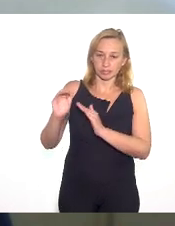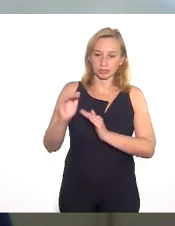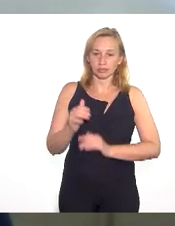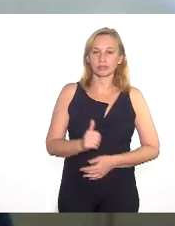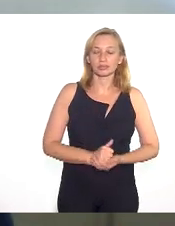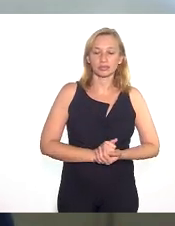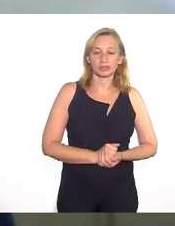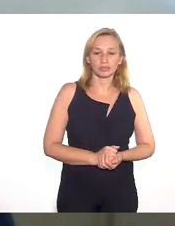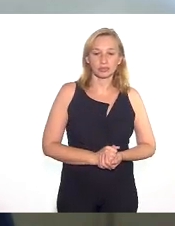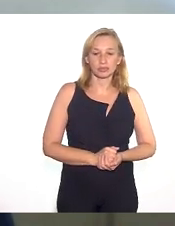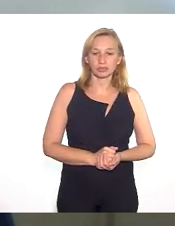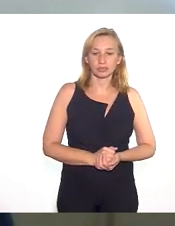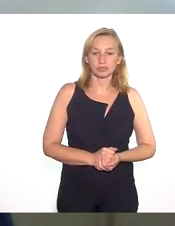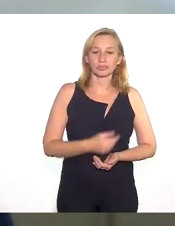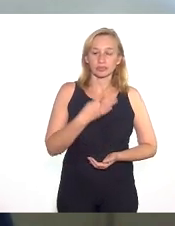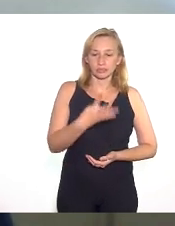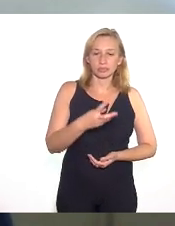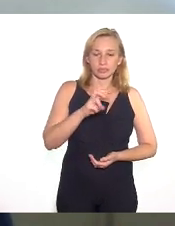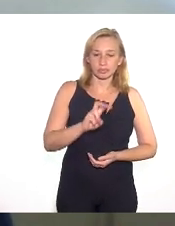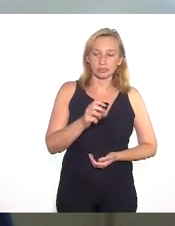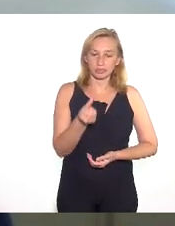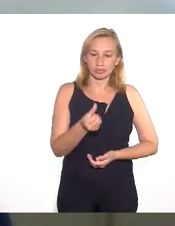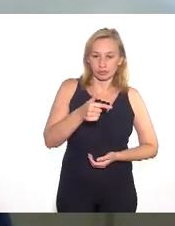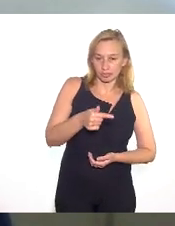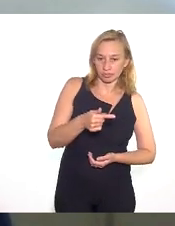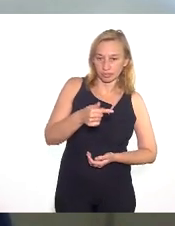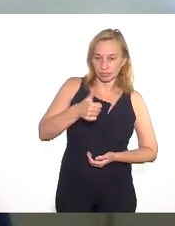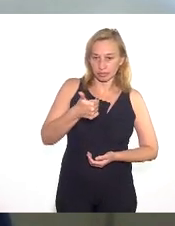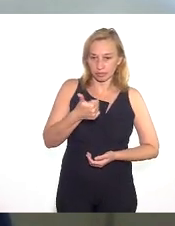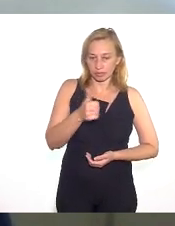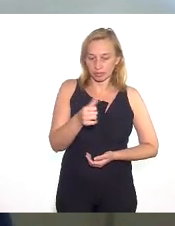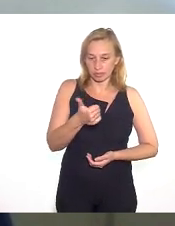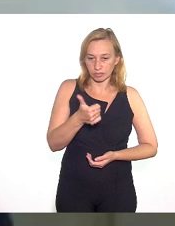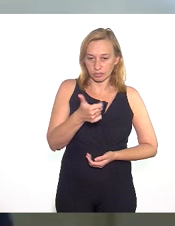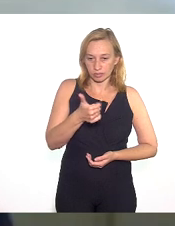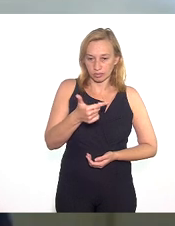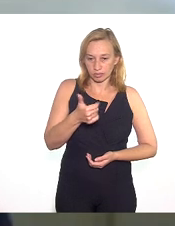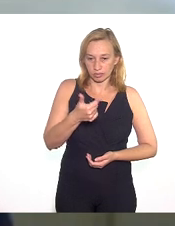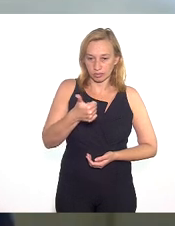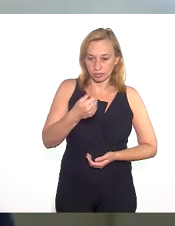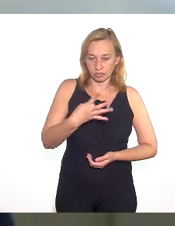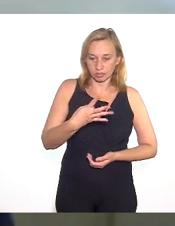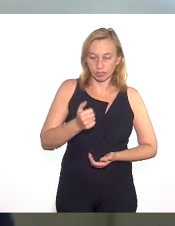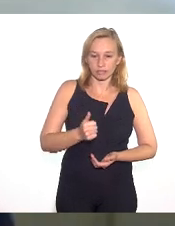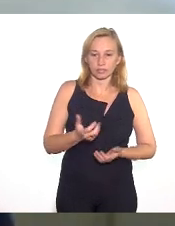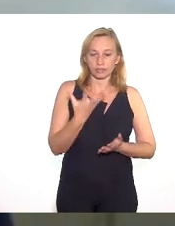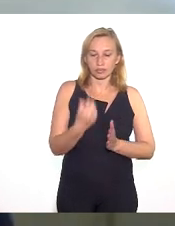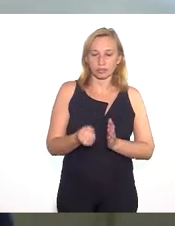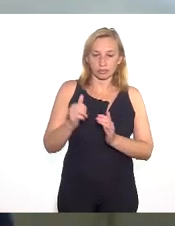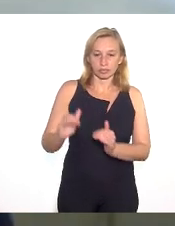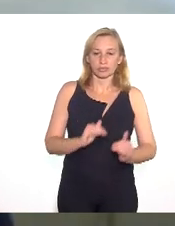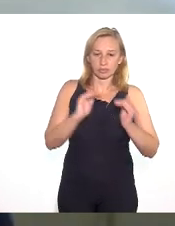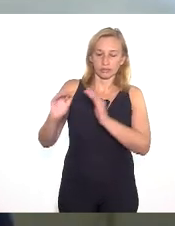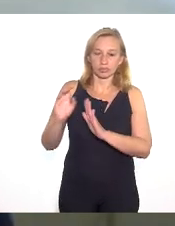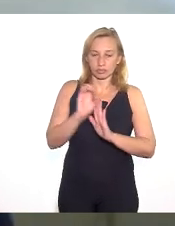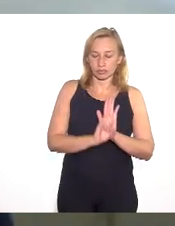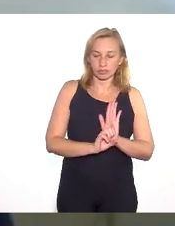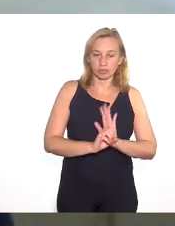às emendas 4, 5, 6, 11, 12 e 14. Favorável com